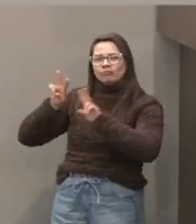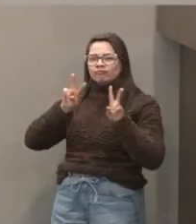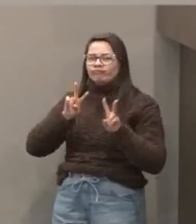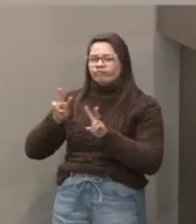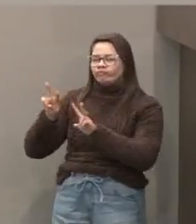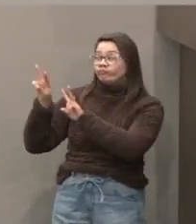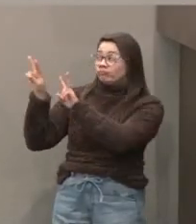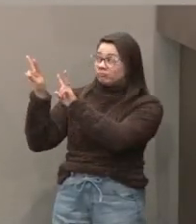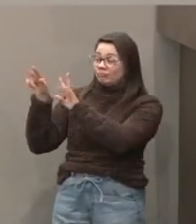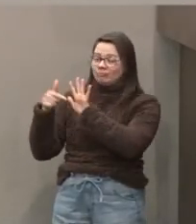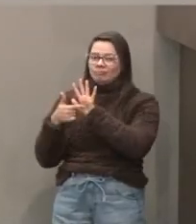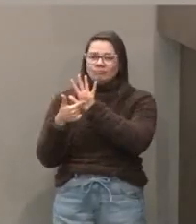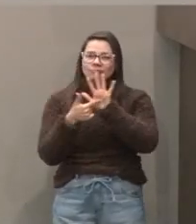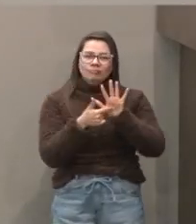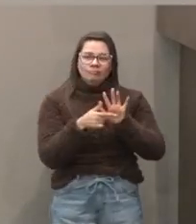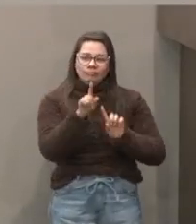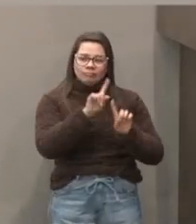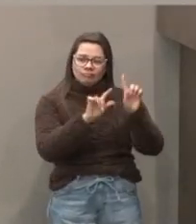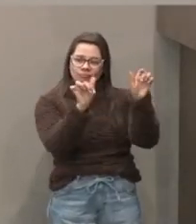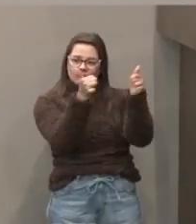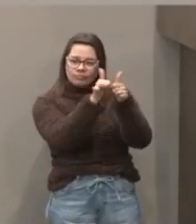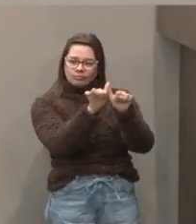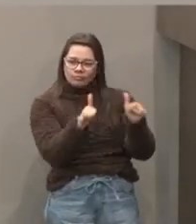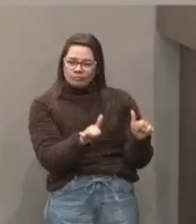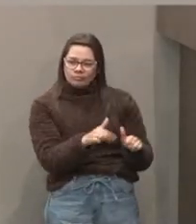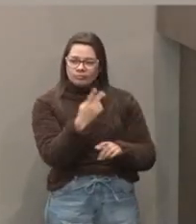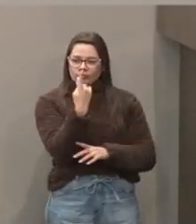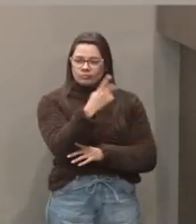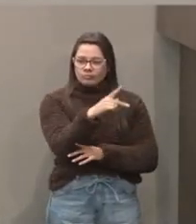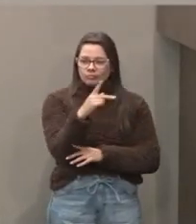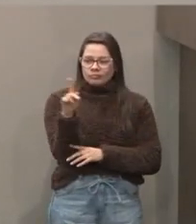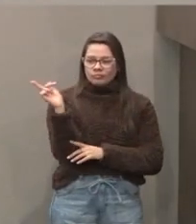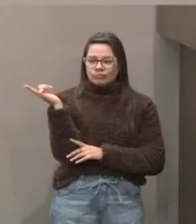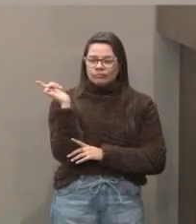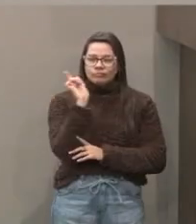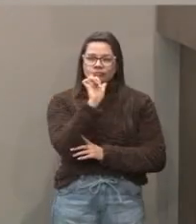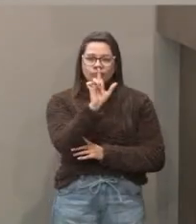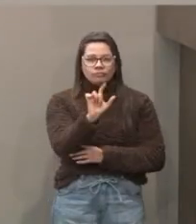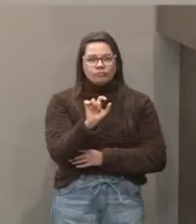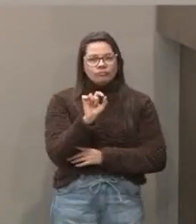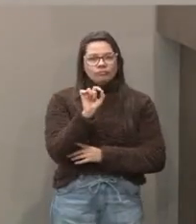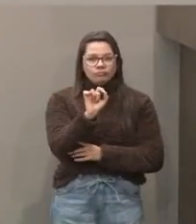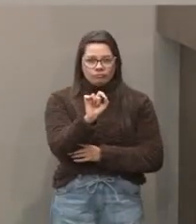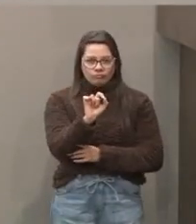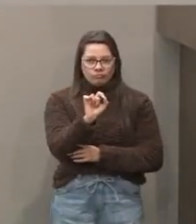de mostrar algumas imagens para vocês que possam